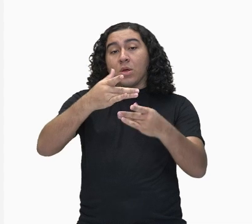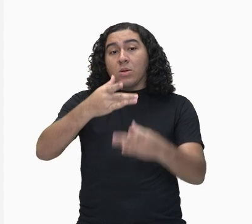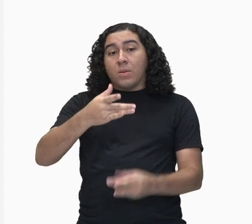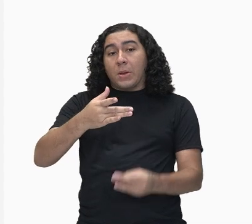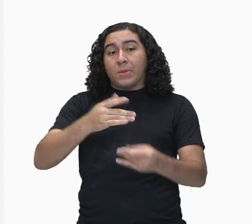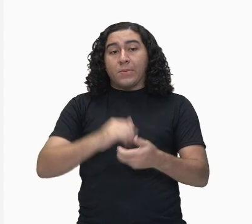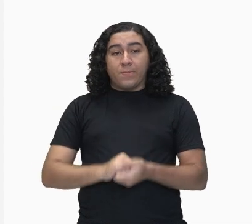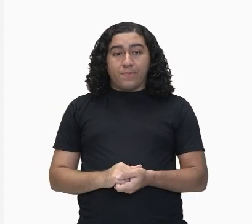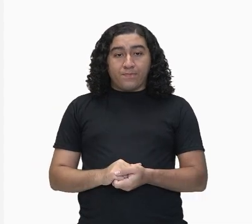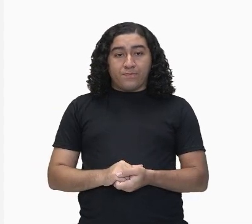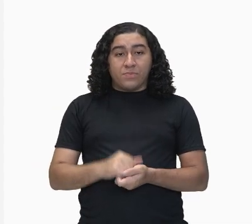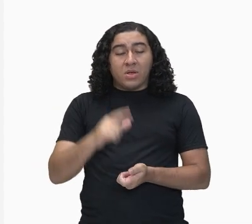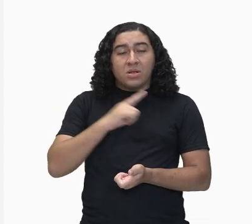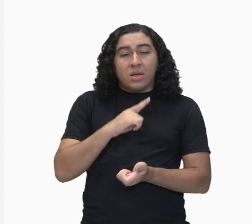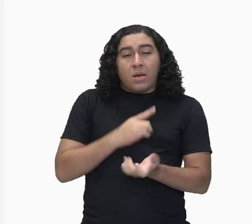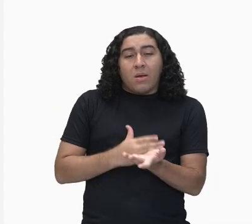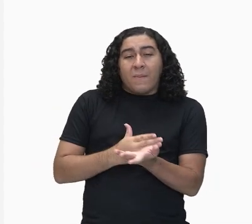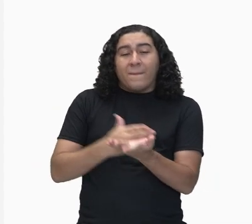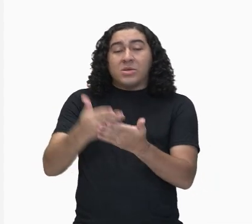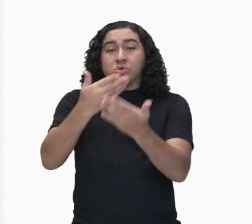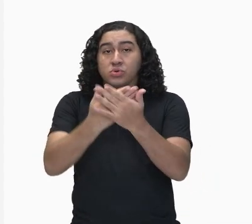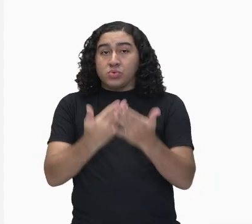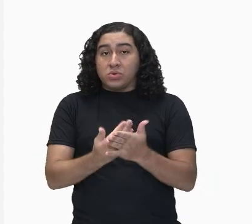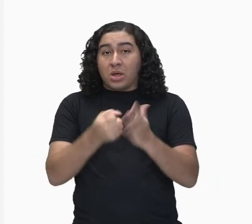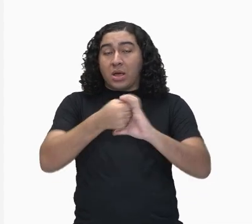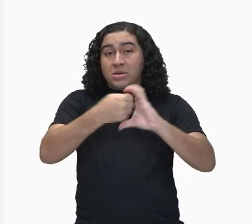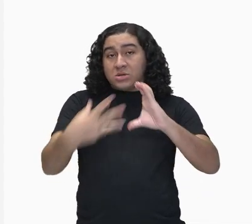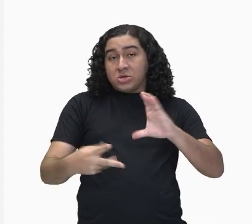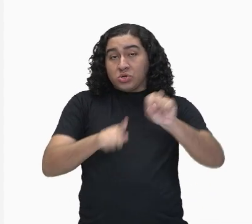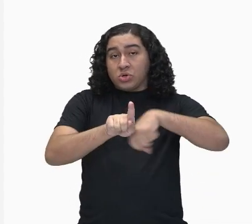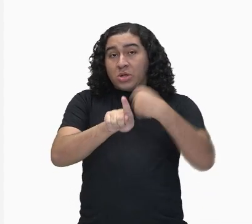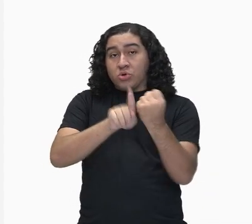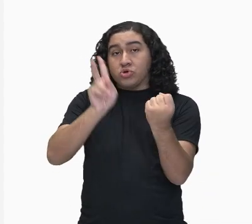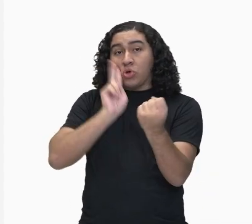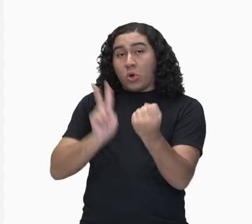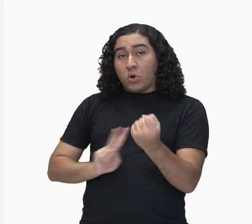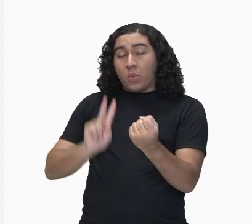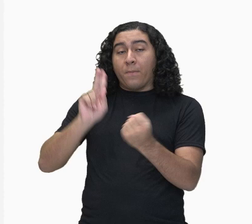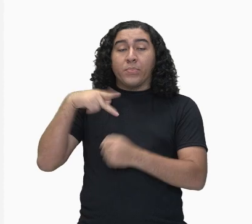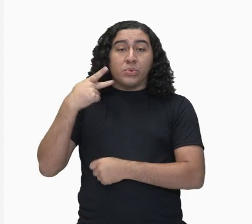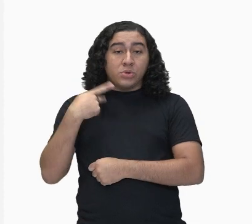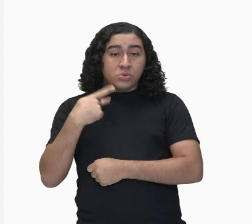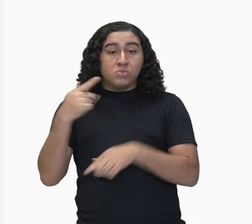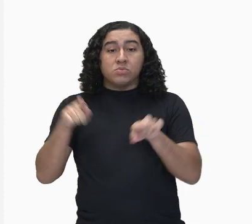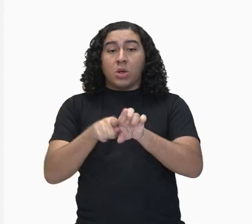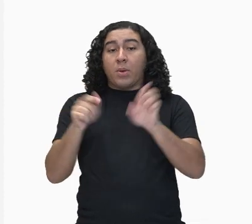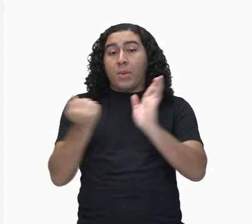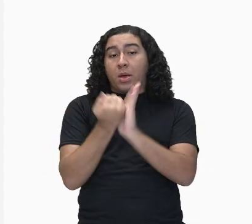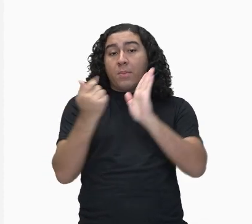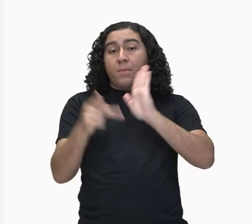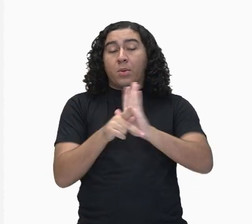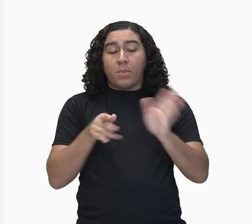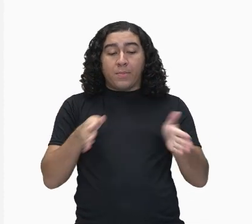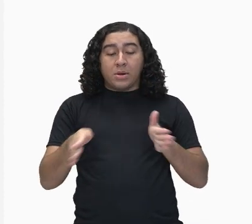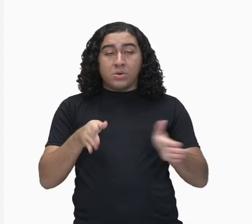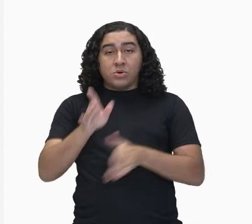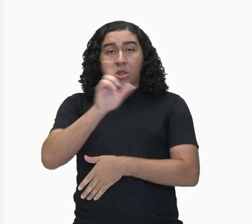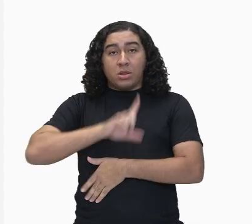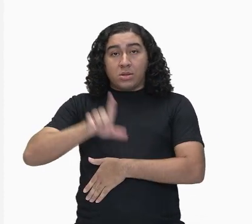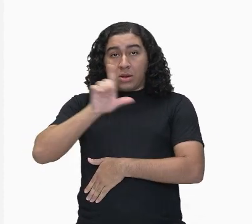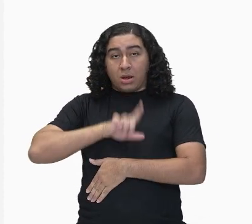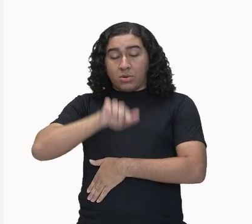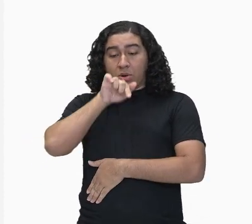Detalhamento, introdução aos aspectos sociais, históricos e políticos que marcaram o período